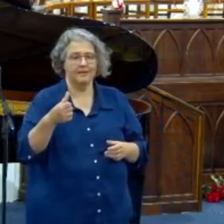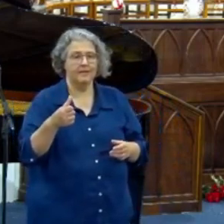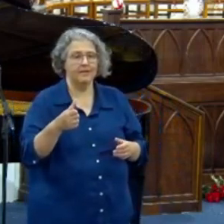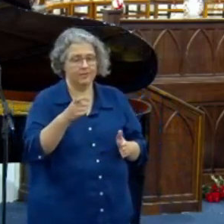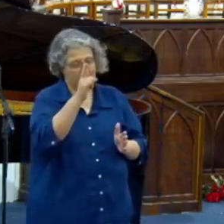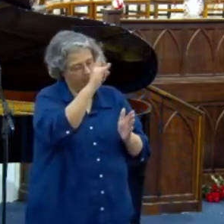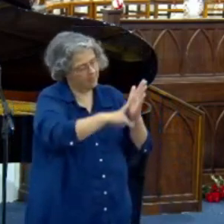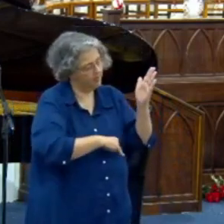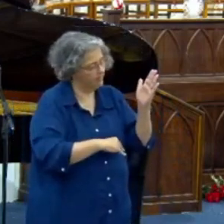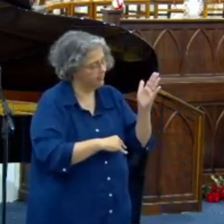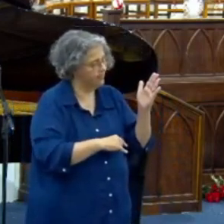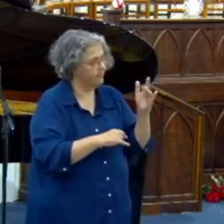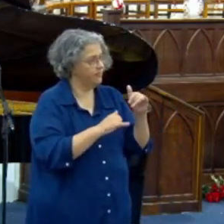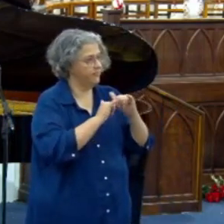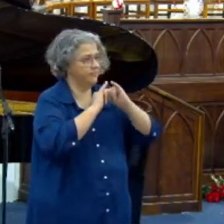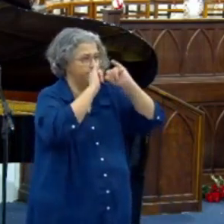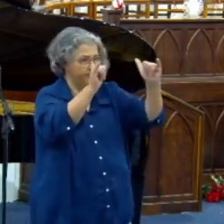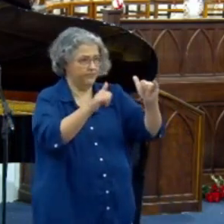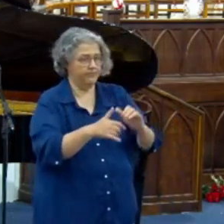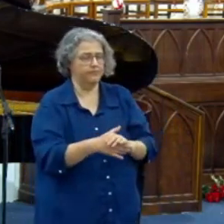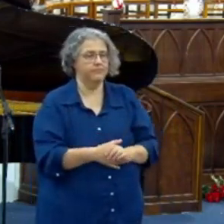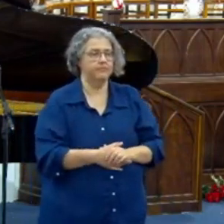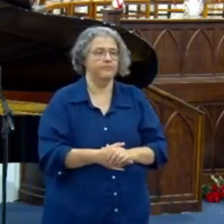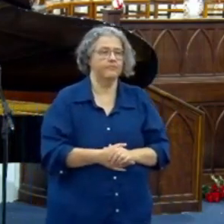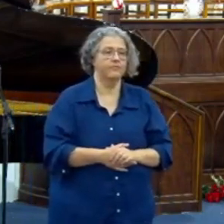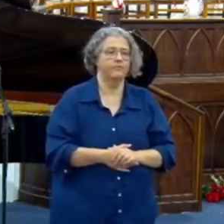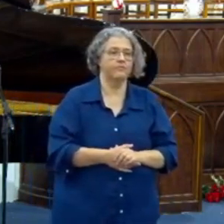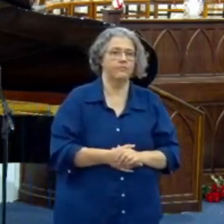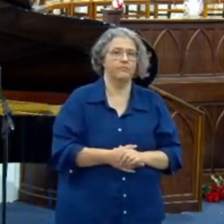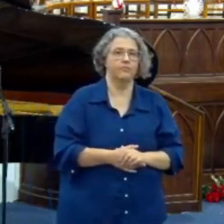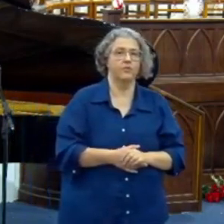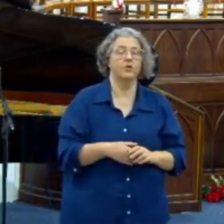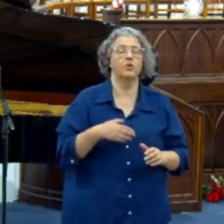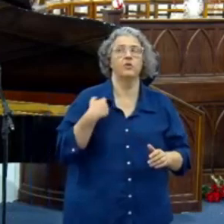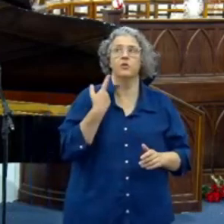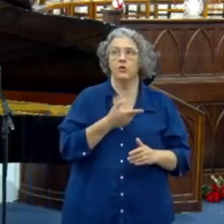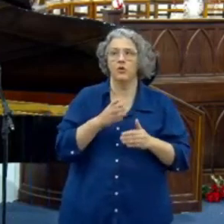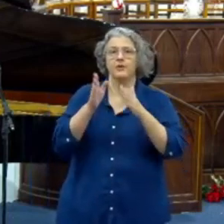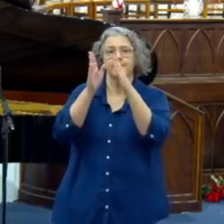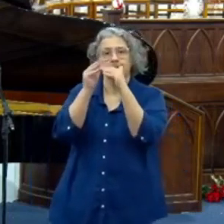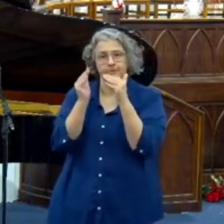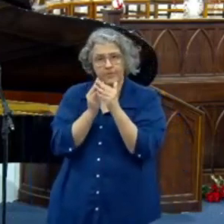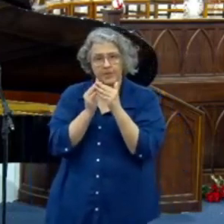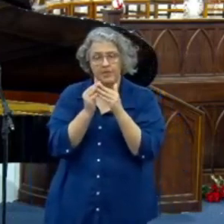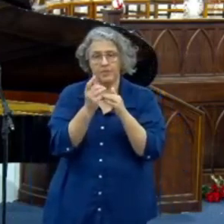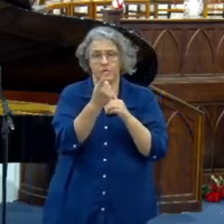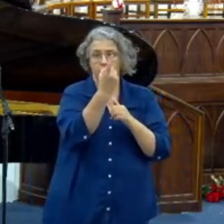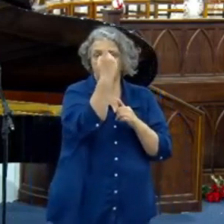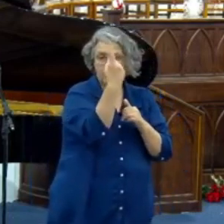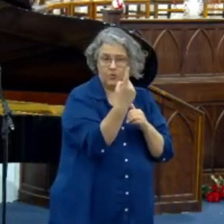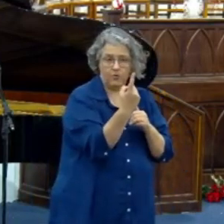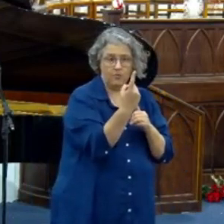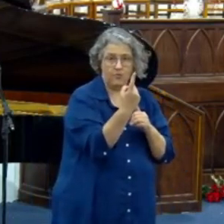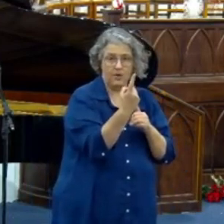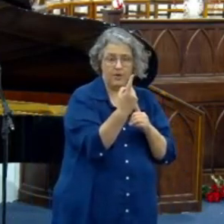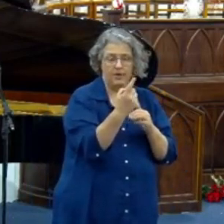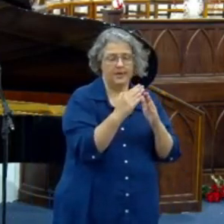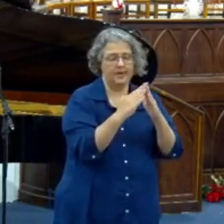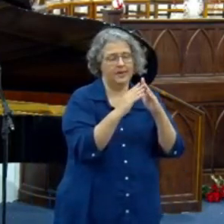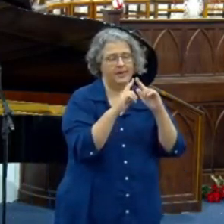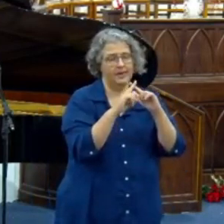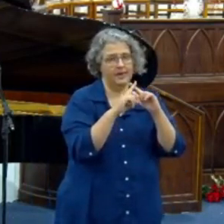Cambridge, vejam a seriedade da declaração de Cambridge, ela é assim: rogamos a uma igreja quase